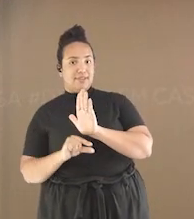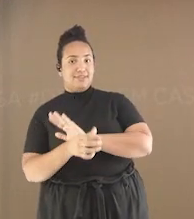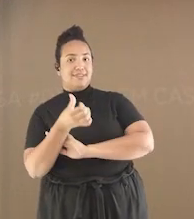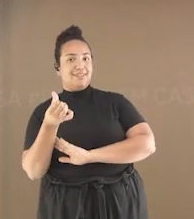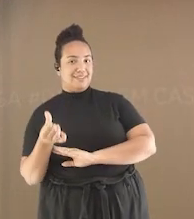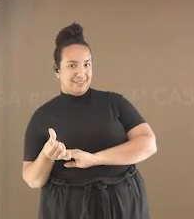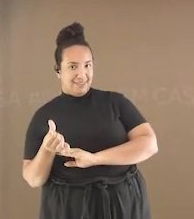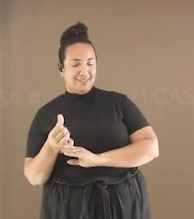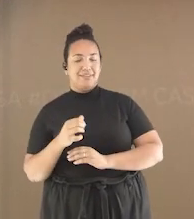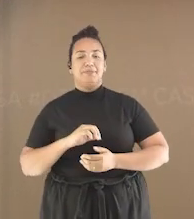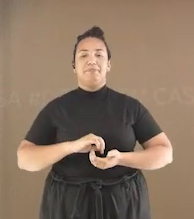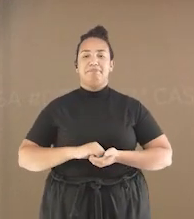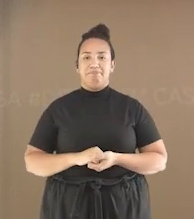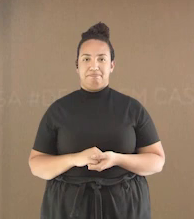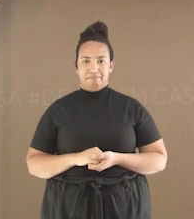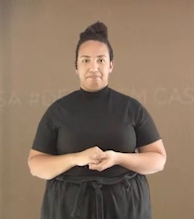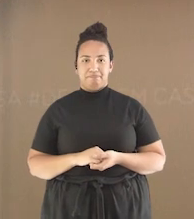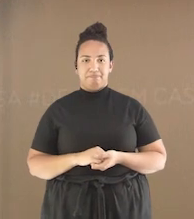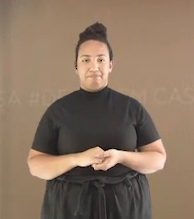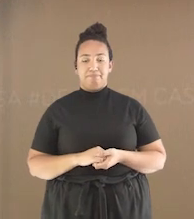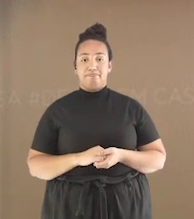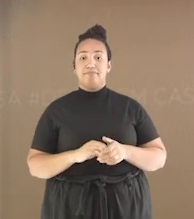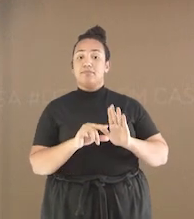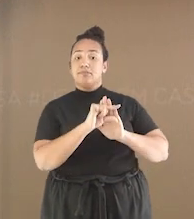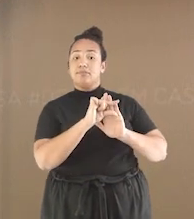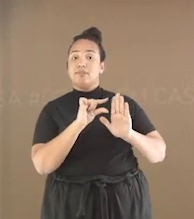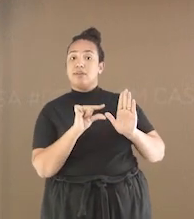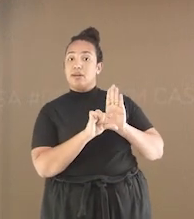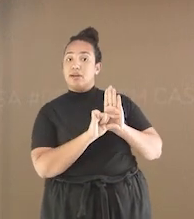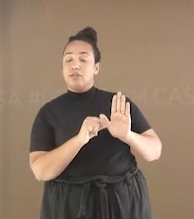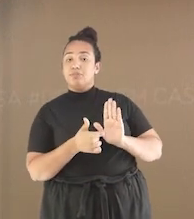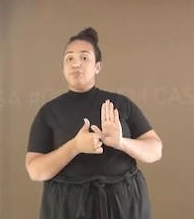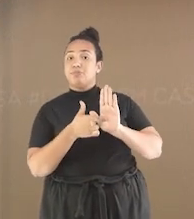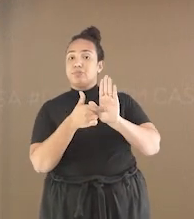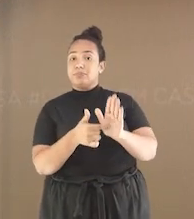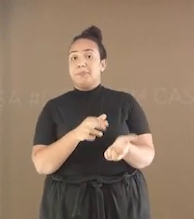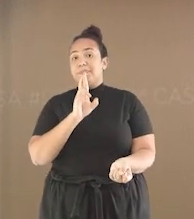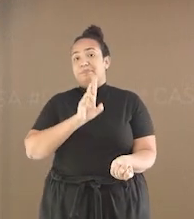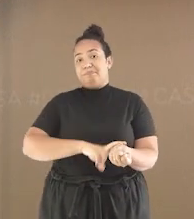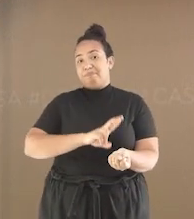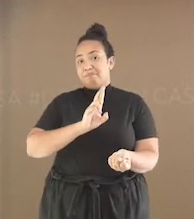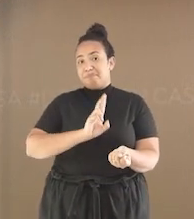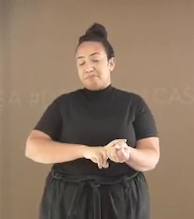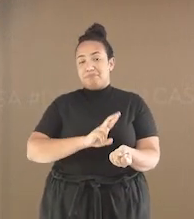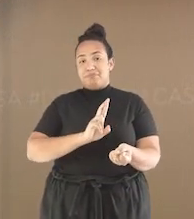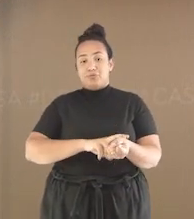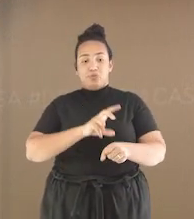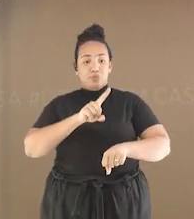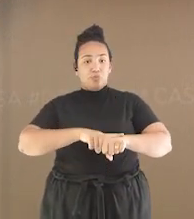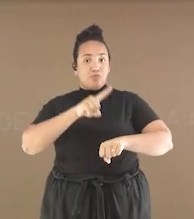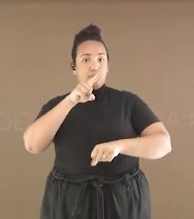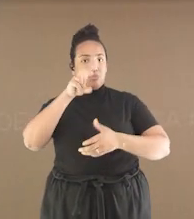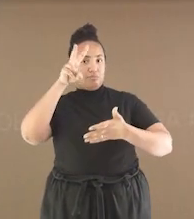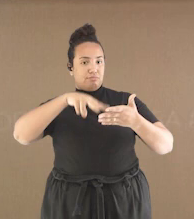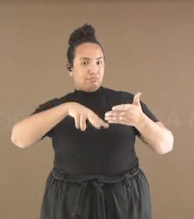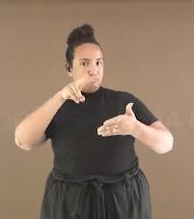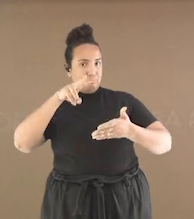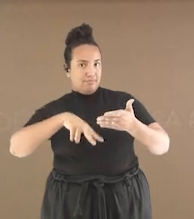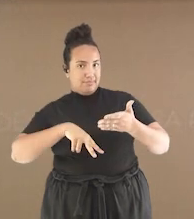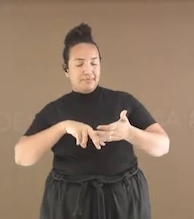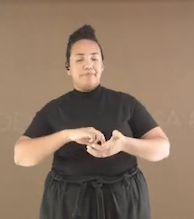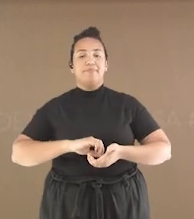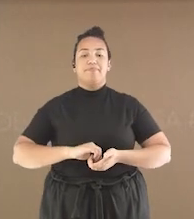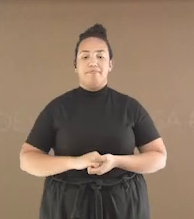vai. Os versos dão ritmo e melodia na hora da leitura do poema. E